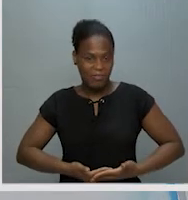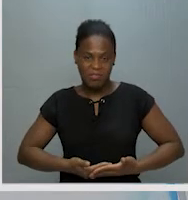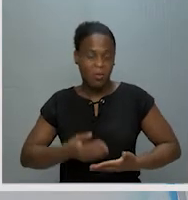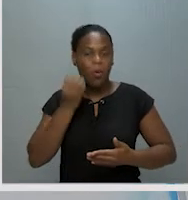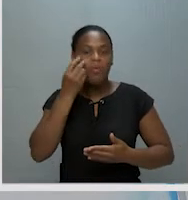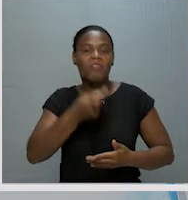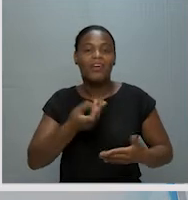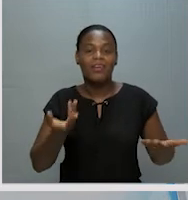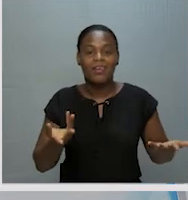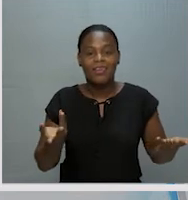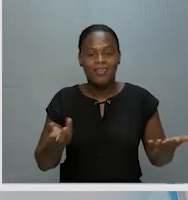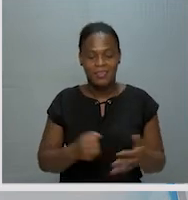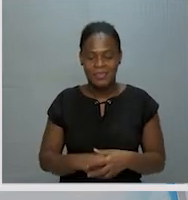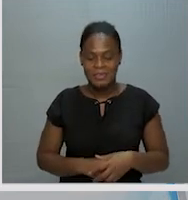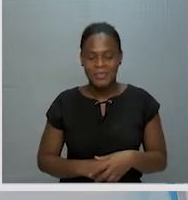fica?